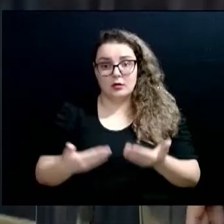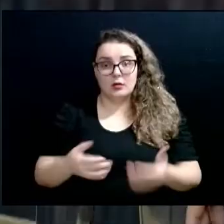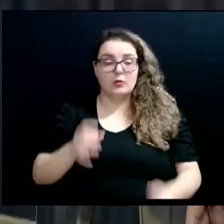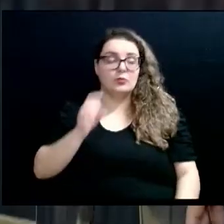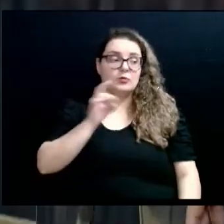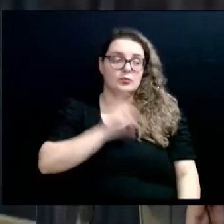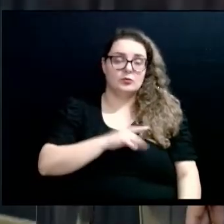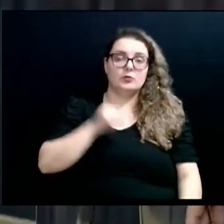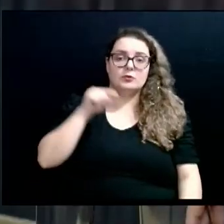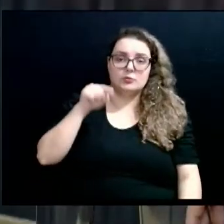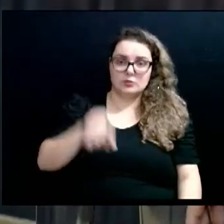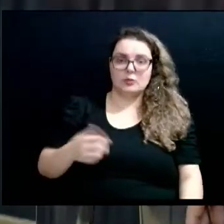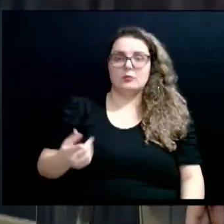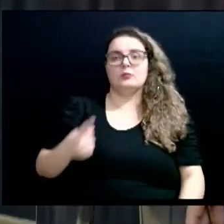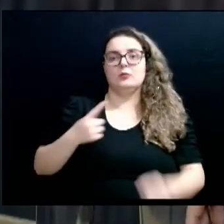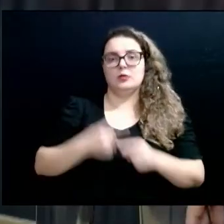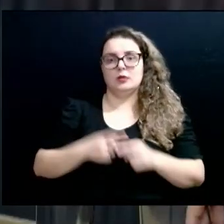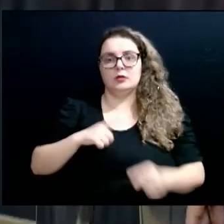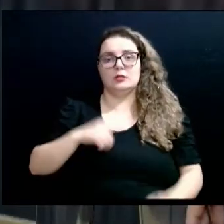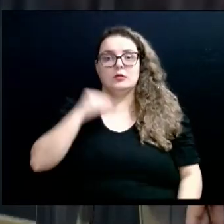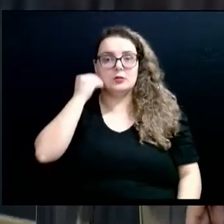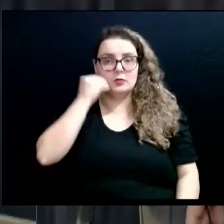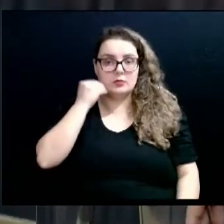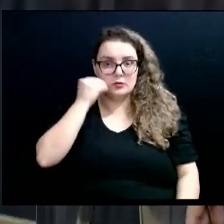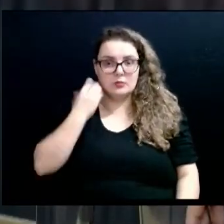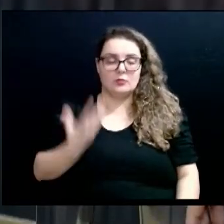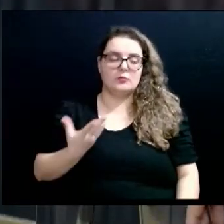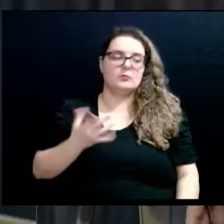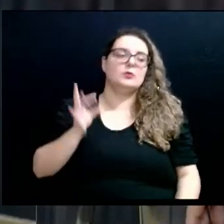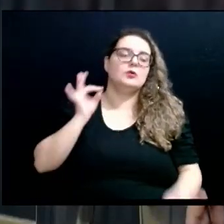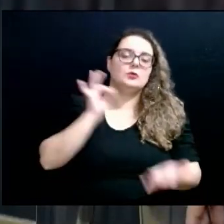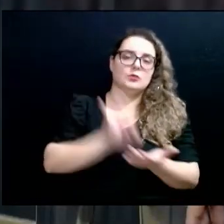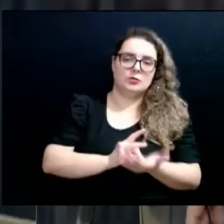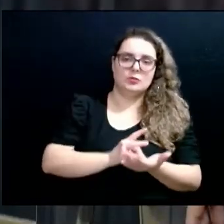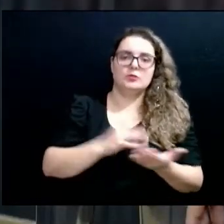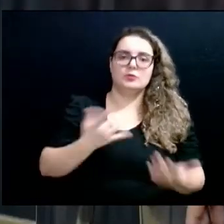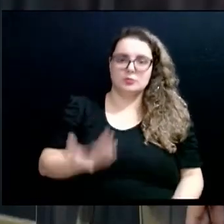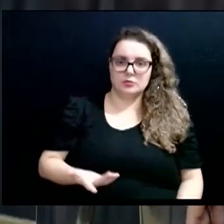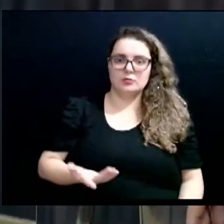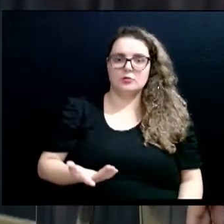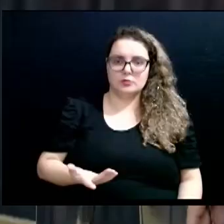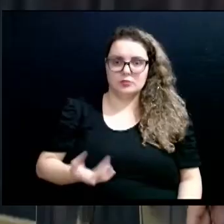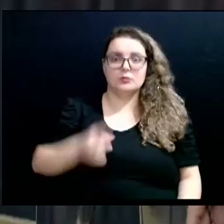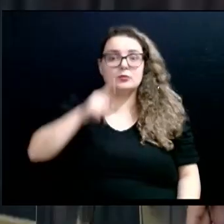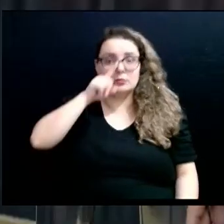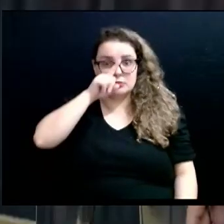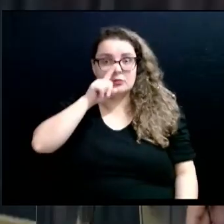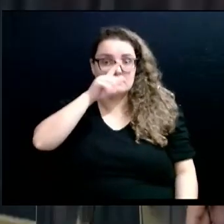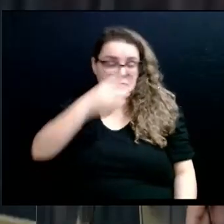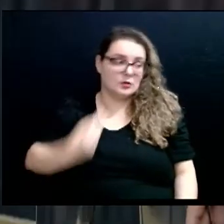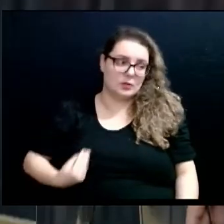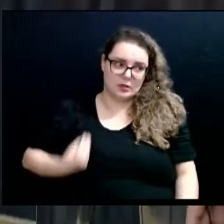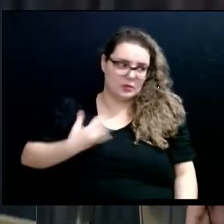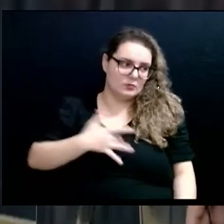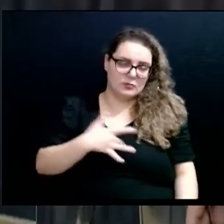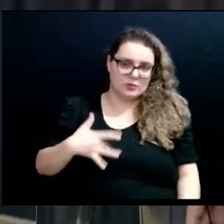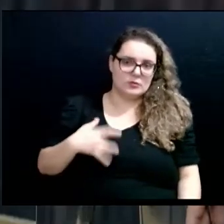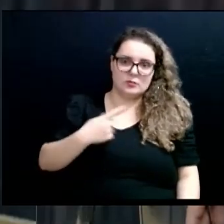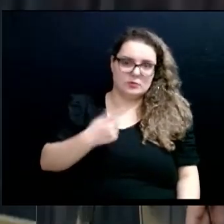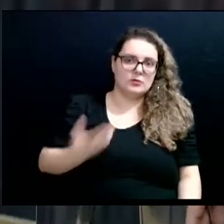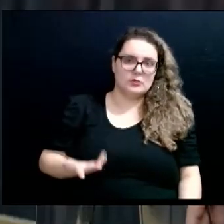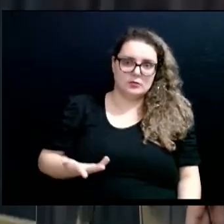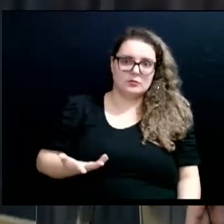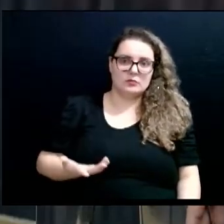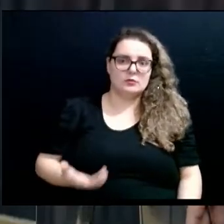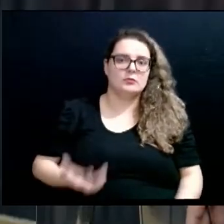porque ele teve uma experiência que de fato foi um risco à vida, à saúde dele. Então ele quer se